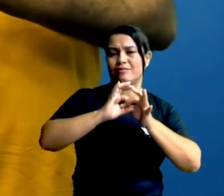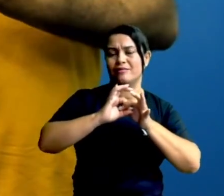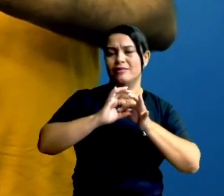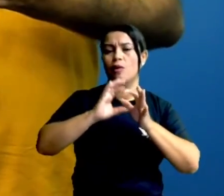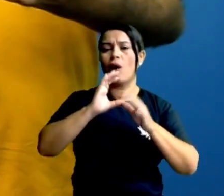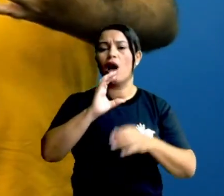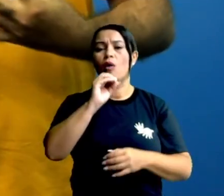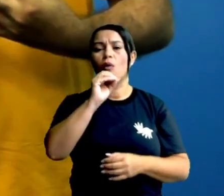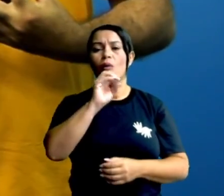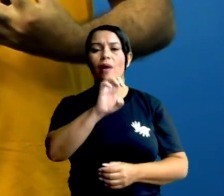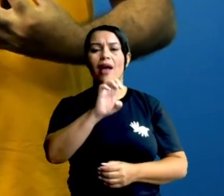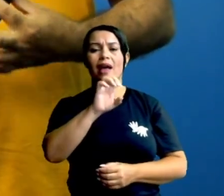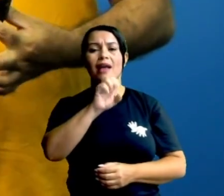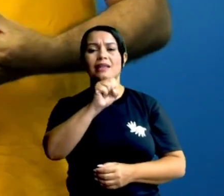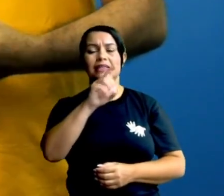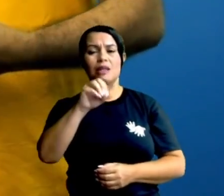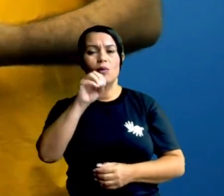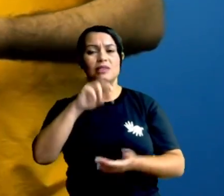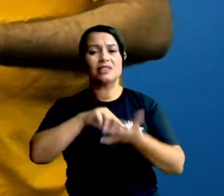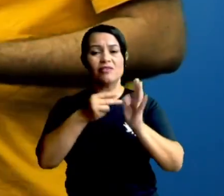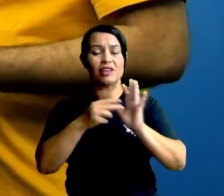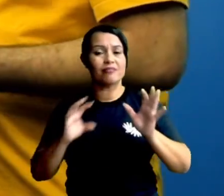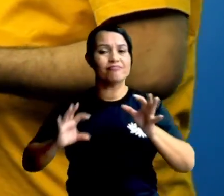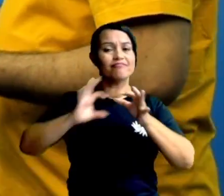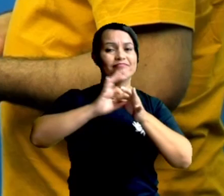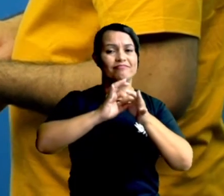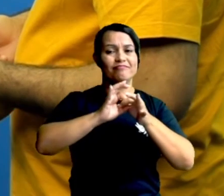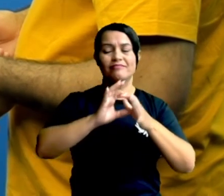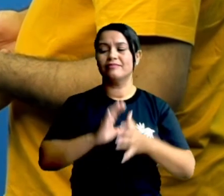coesão é exatamente essa costura. Tá?